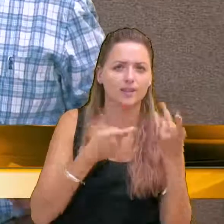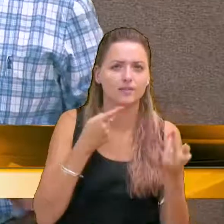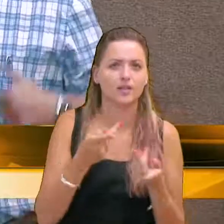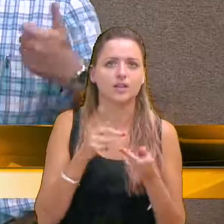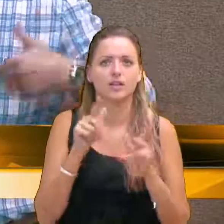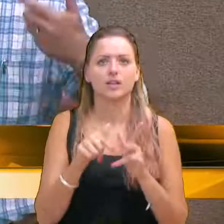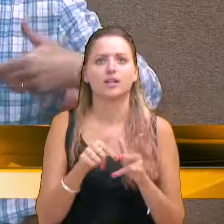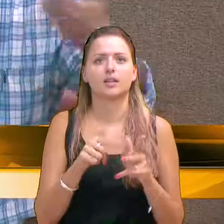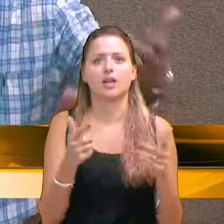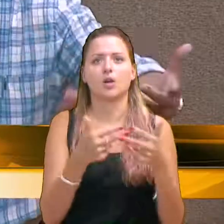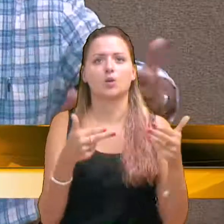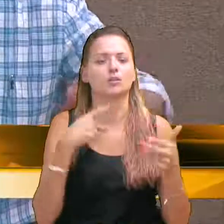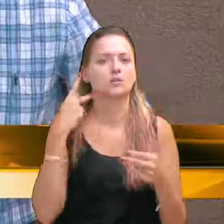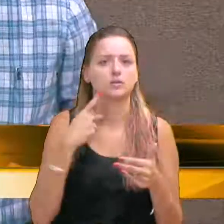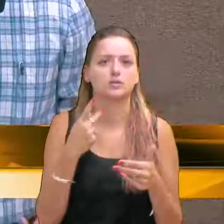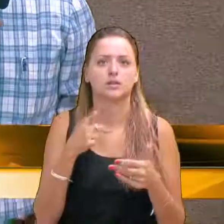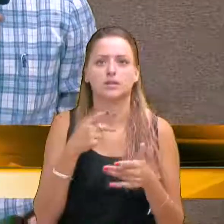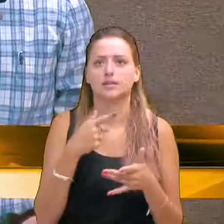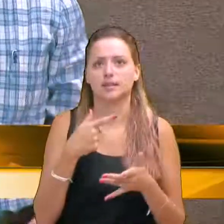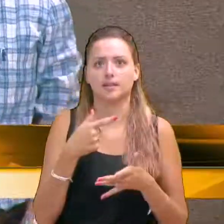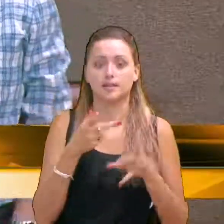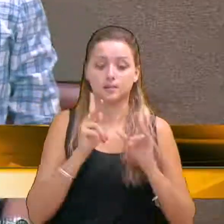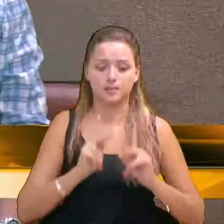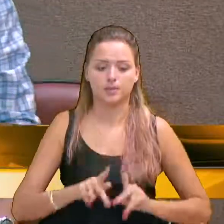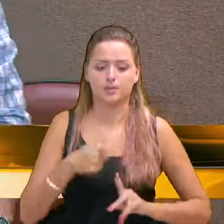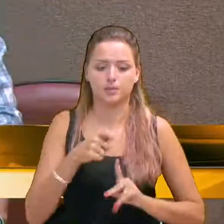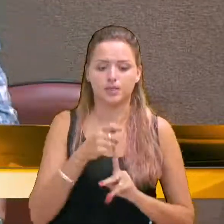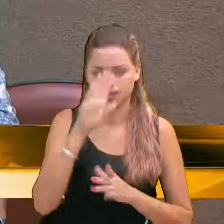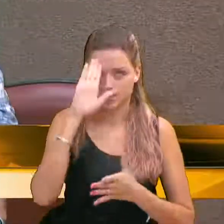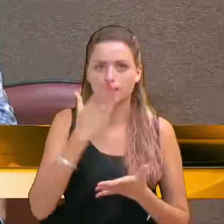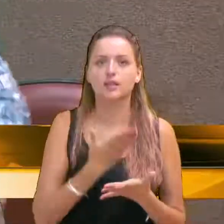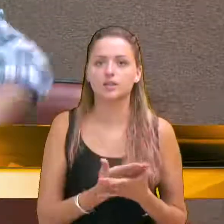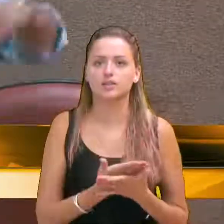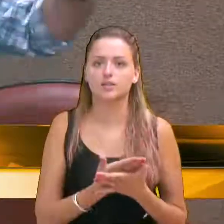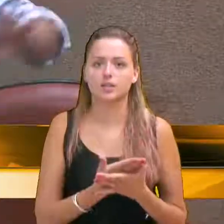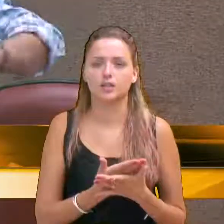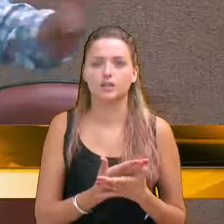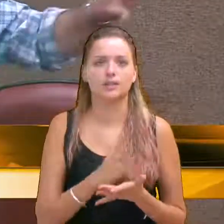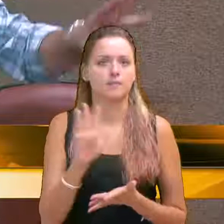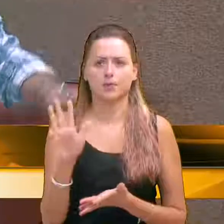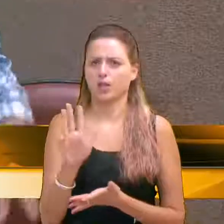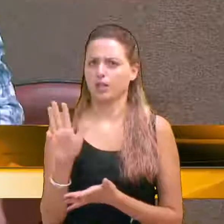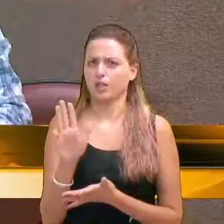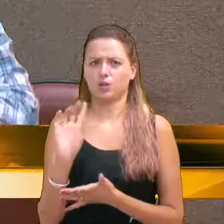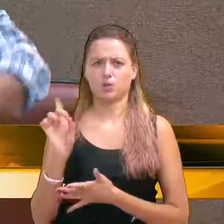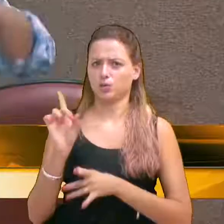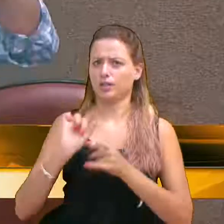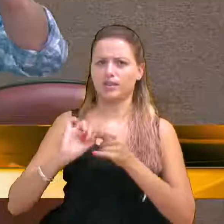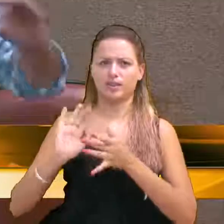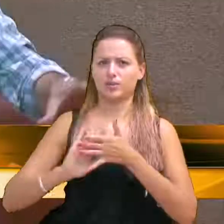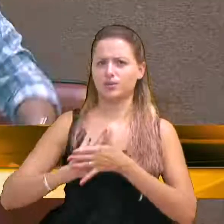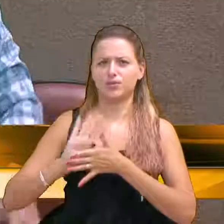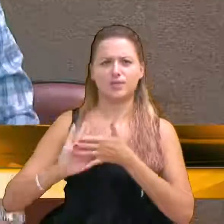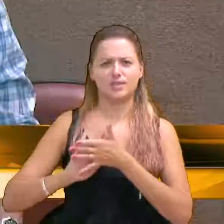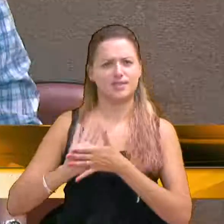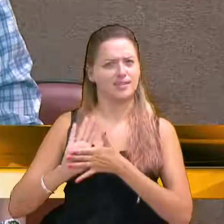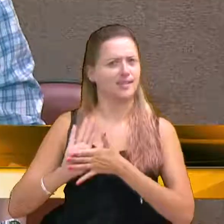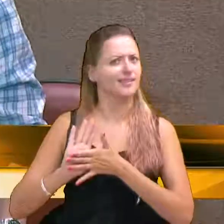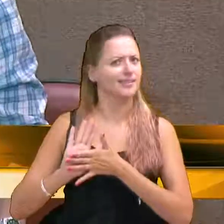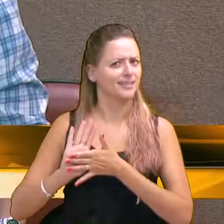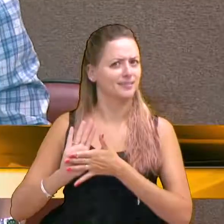tecla e que ela deve se tornar verdadeira. E que o Lula não fez absolutamente